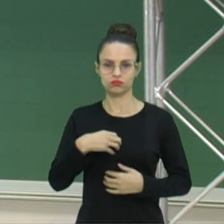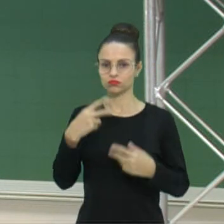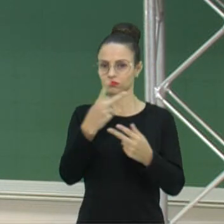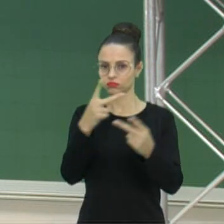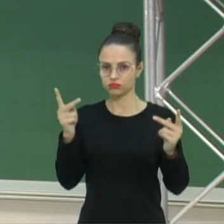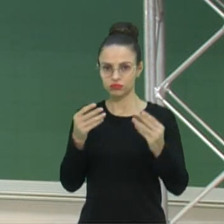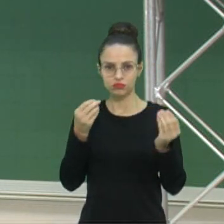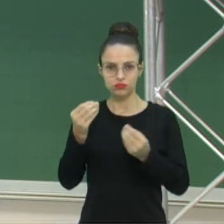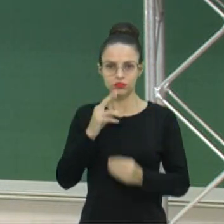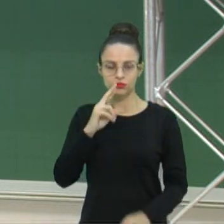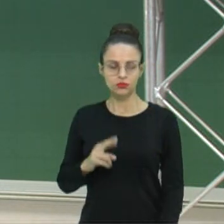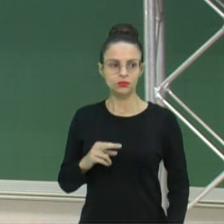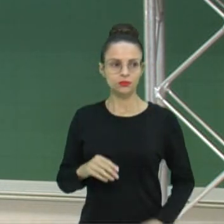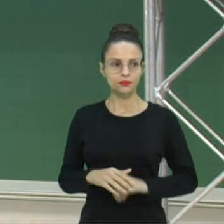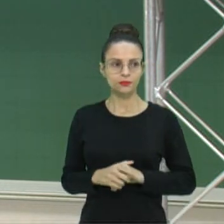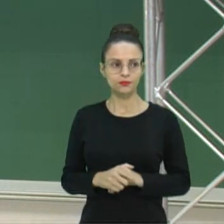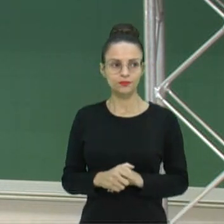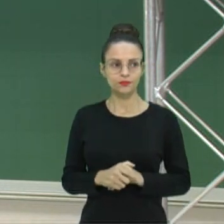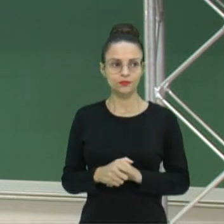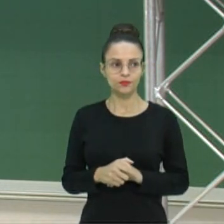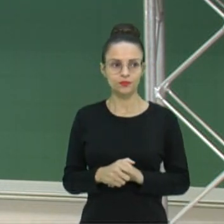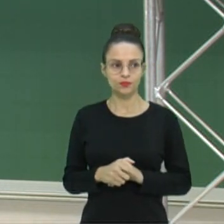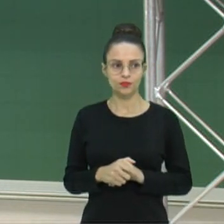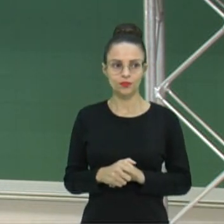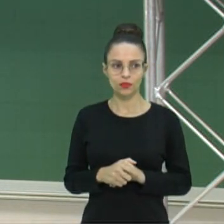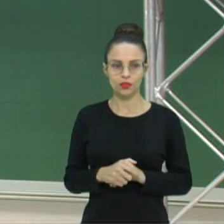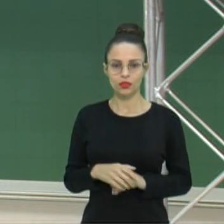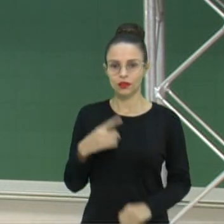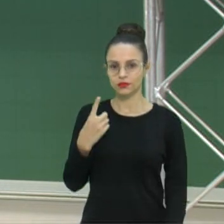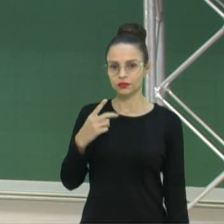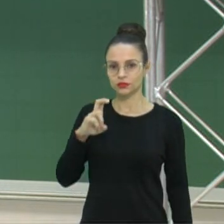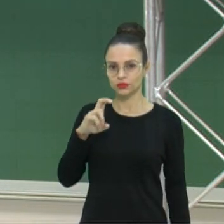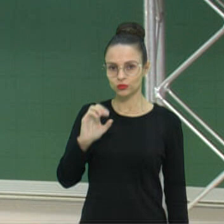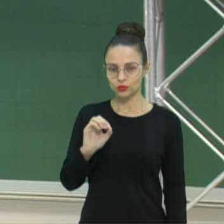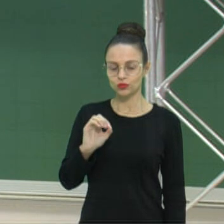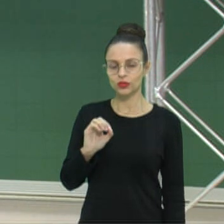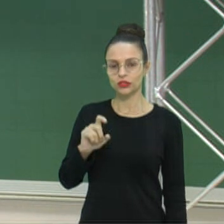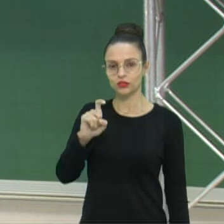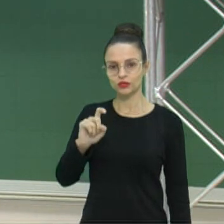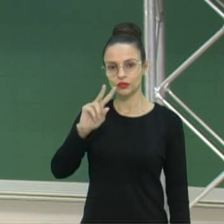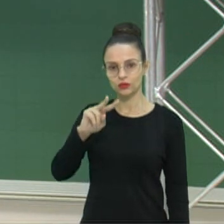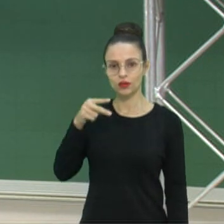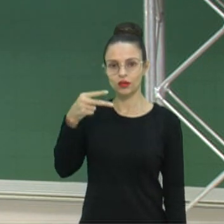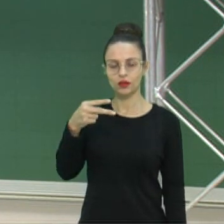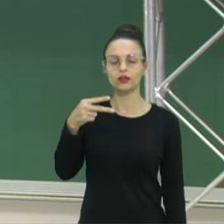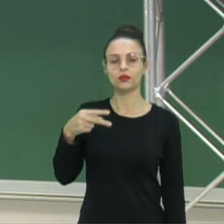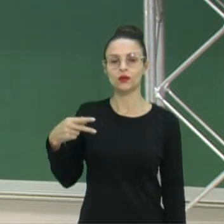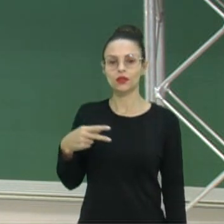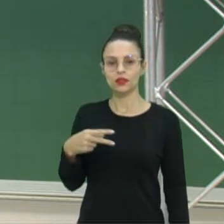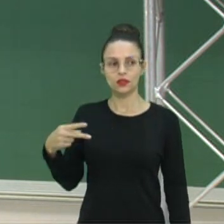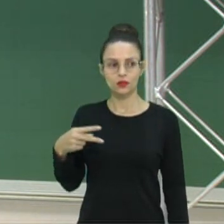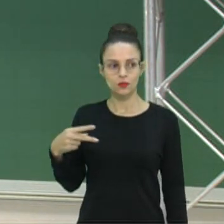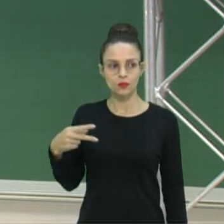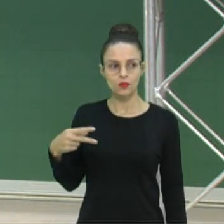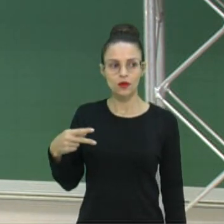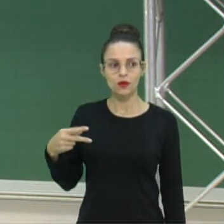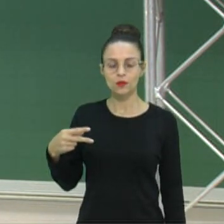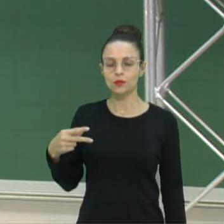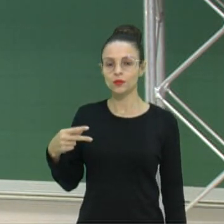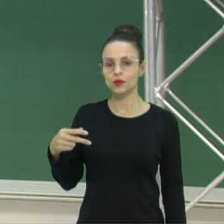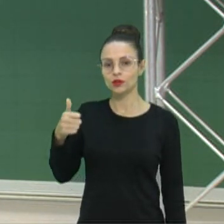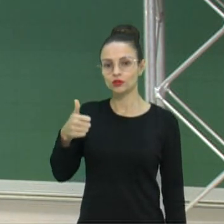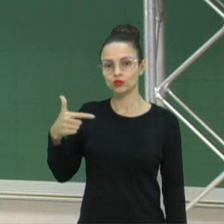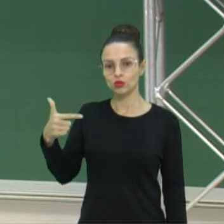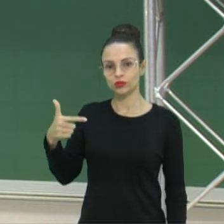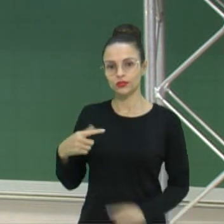forma da gente resolver aqui, eu vou achar o seguinte, que 150 x quadrado é igual a 12